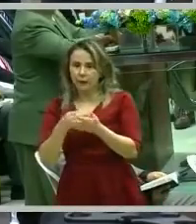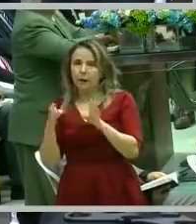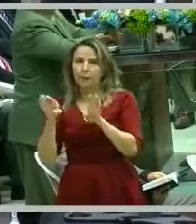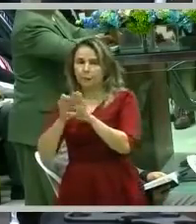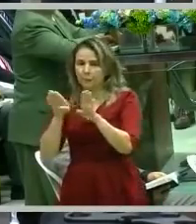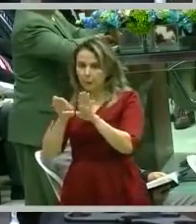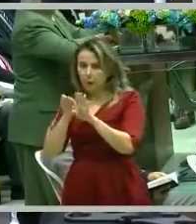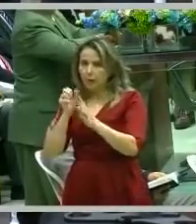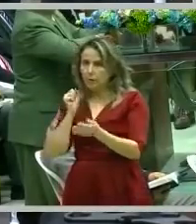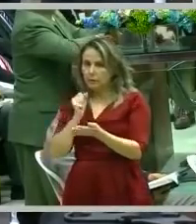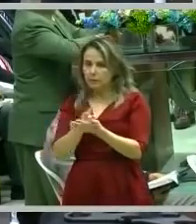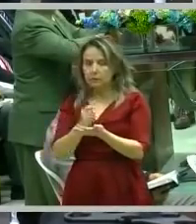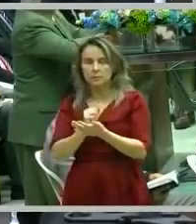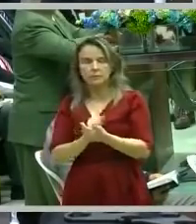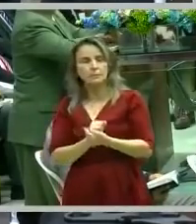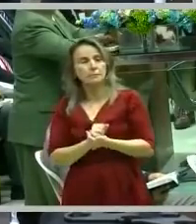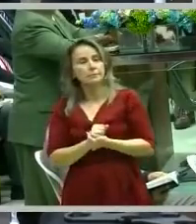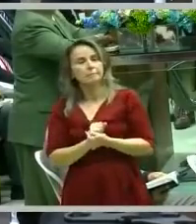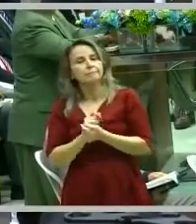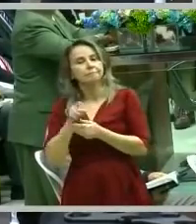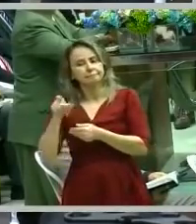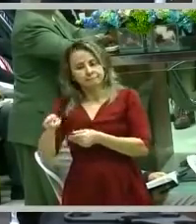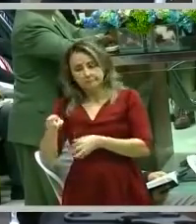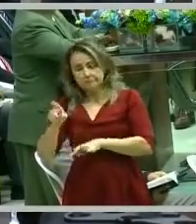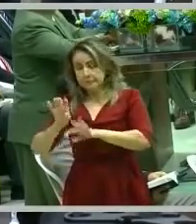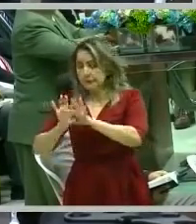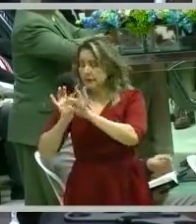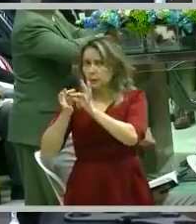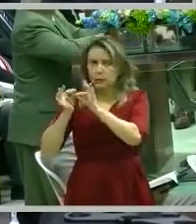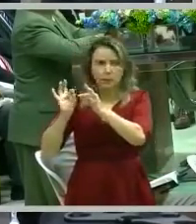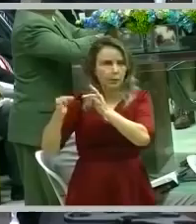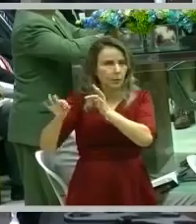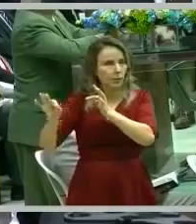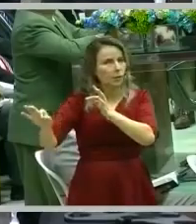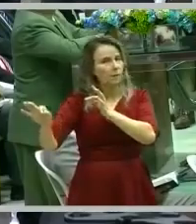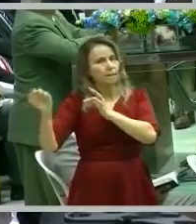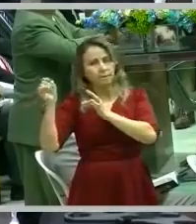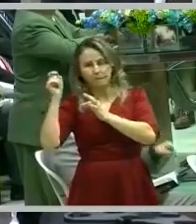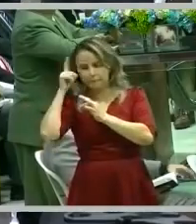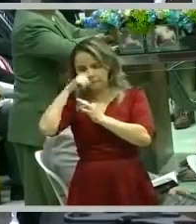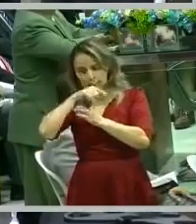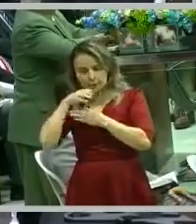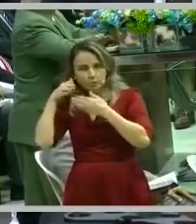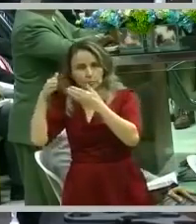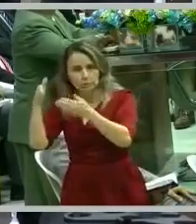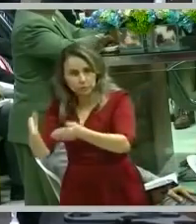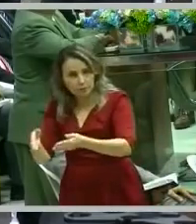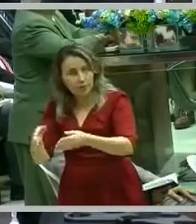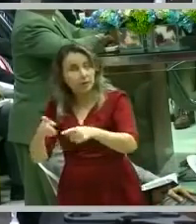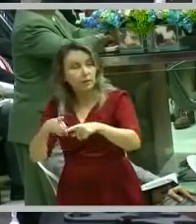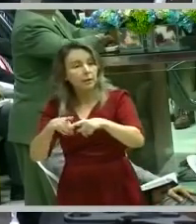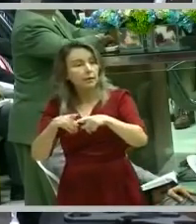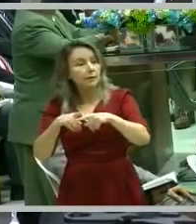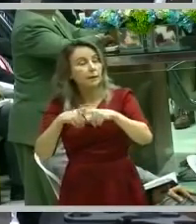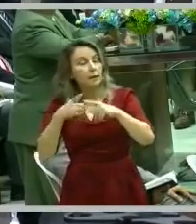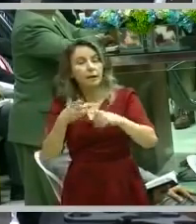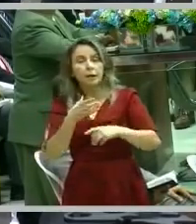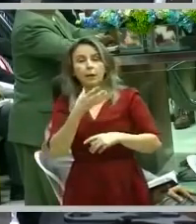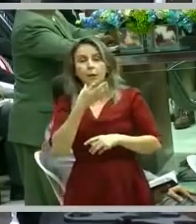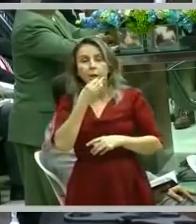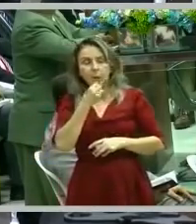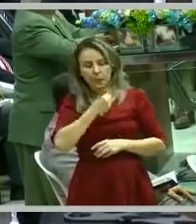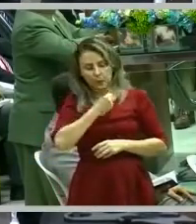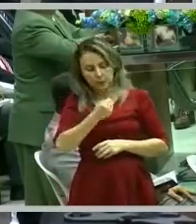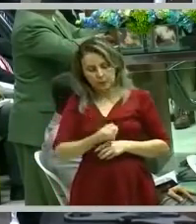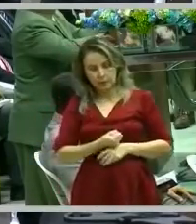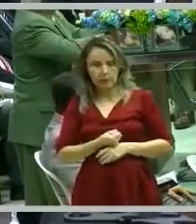portas. Irmão, numa branha tão triste, tão difícil, que o sacerdote foi e não deram nem a gasolina do